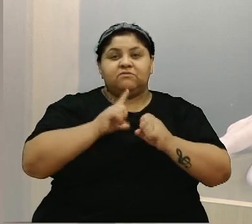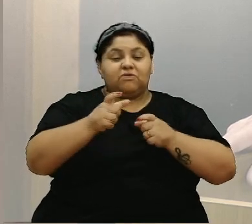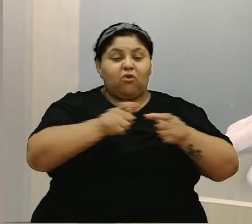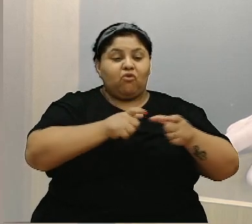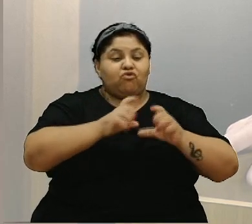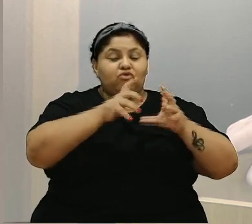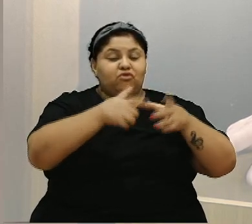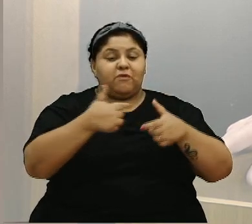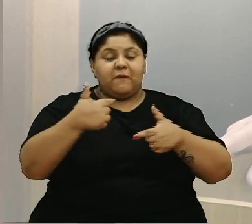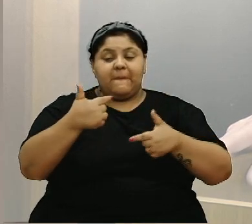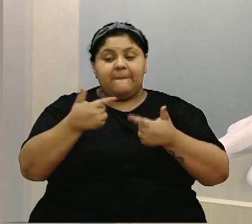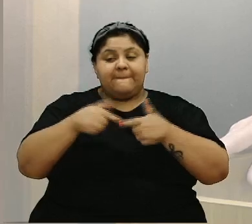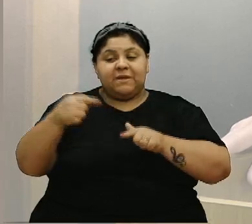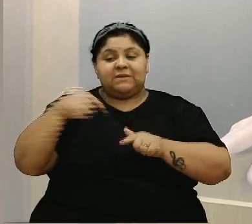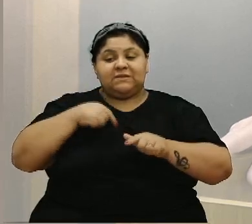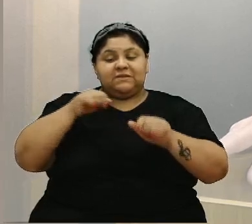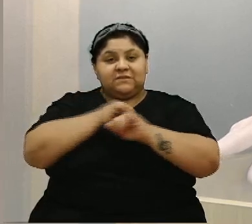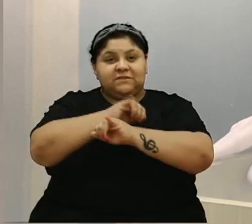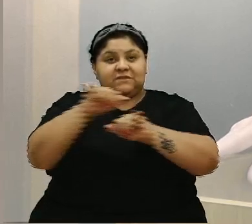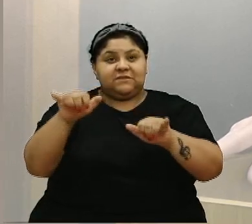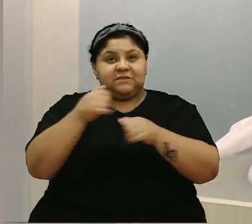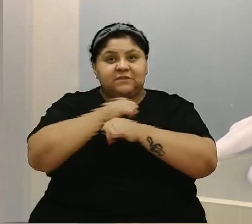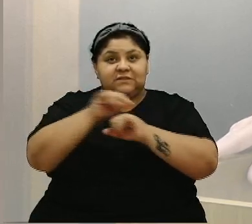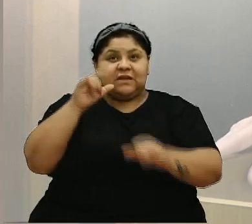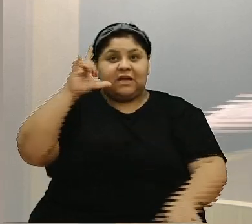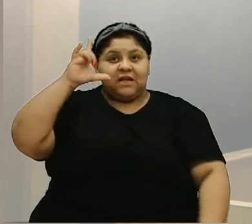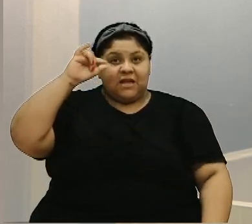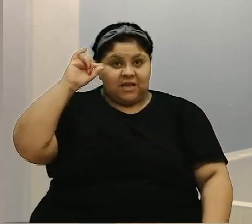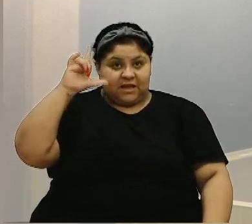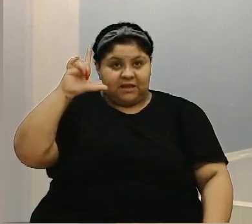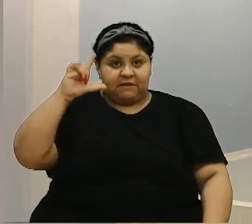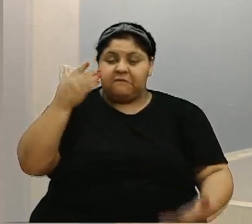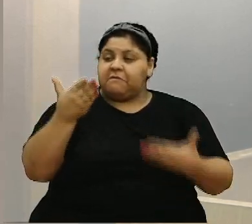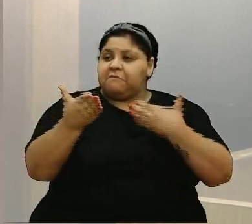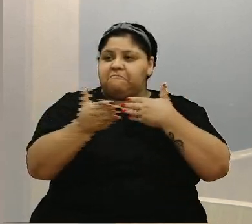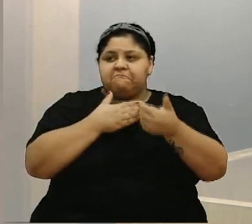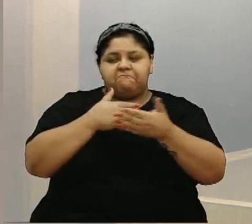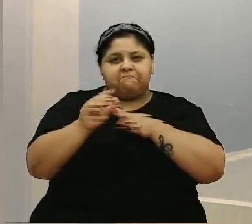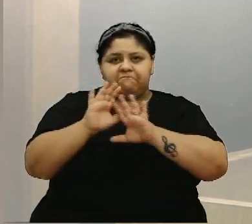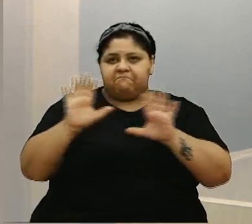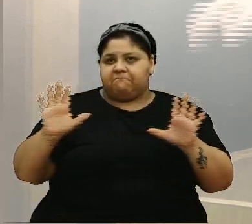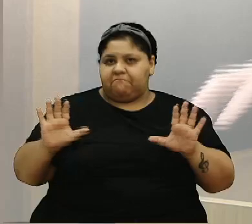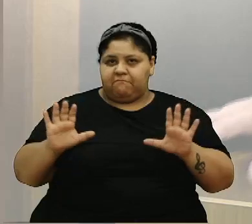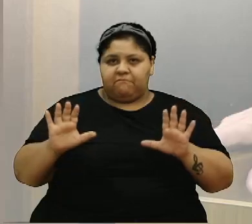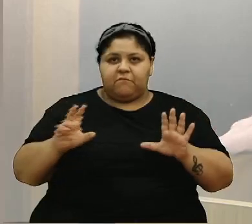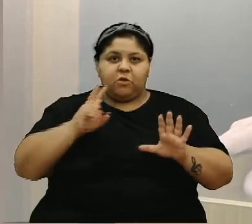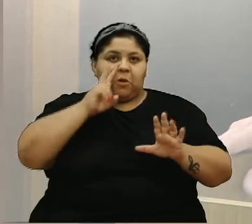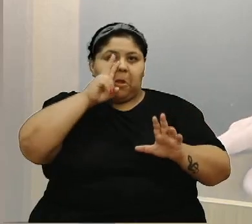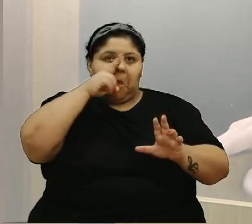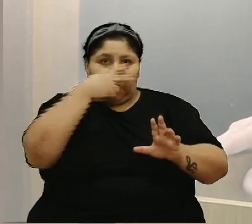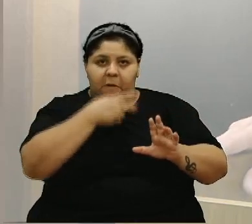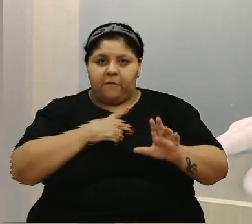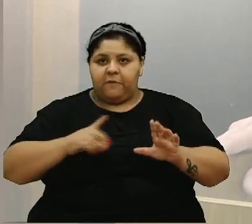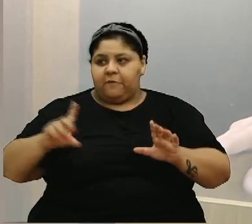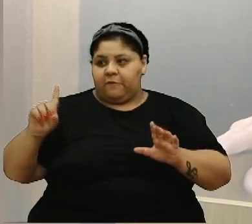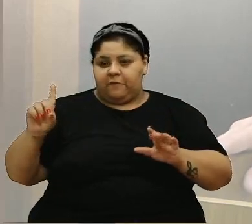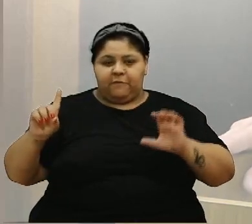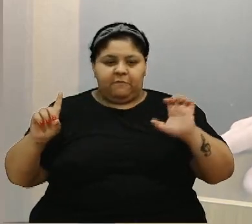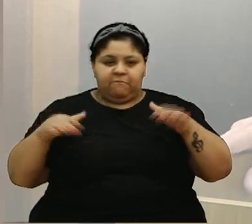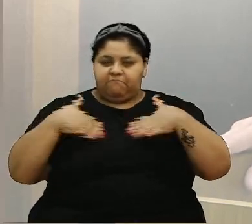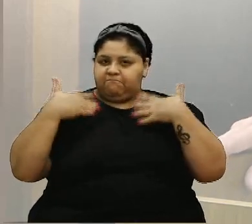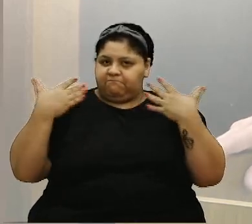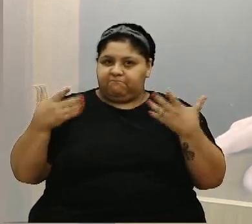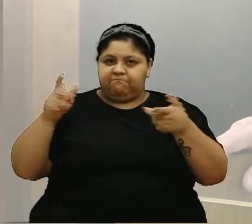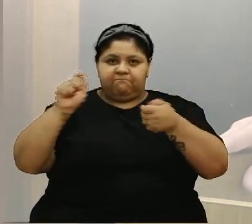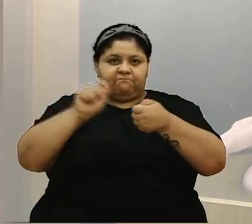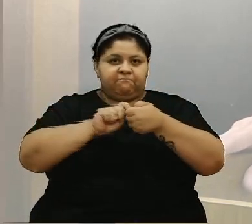pessoas, mas a minha campanha, eu digo campanha Scalco, independente dos radicais dos dois lados, que tinham radicais dos dois lados que faziam o